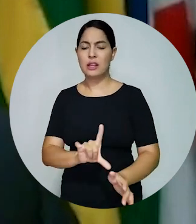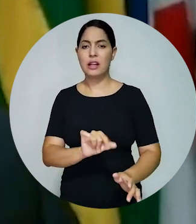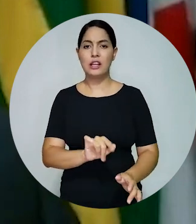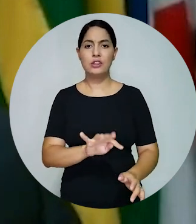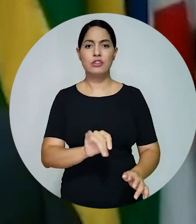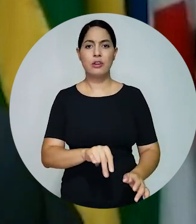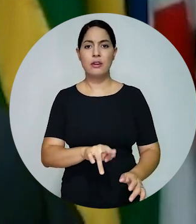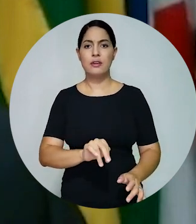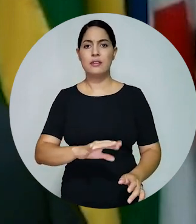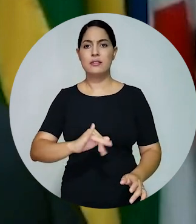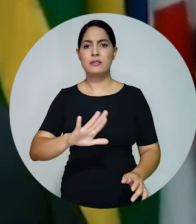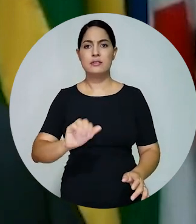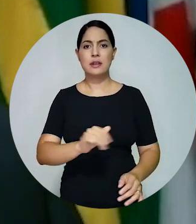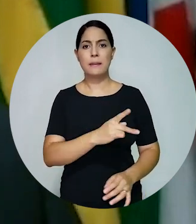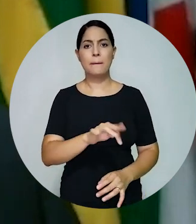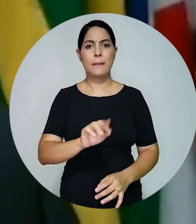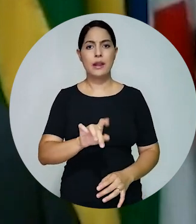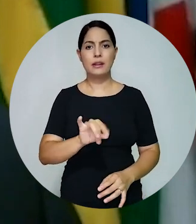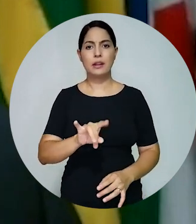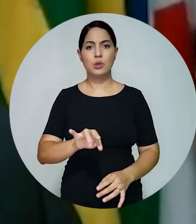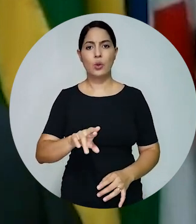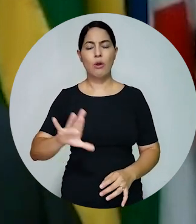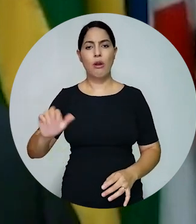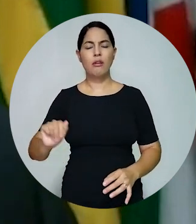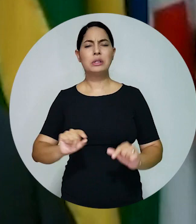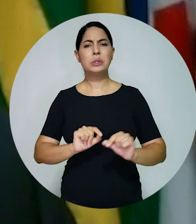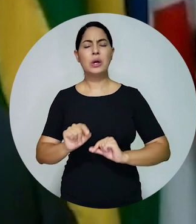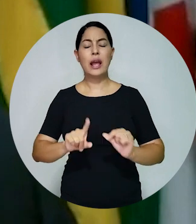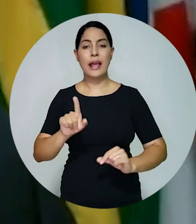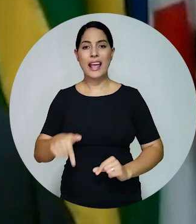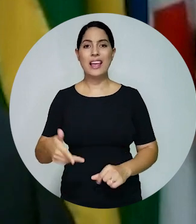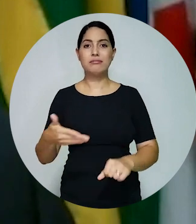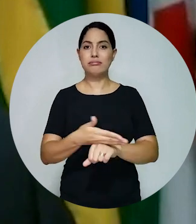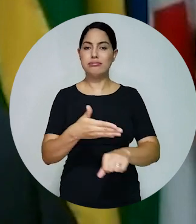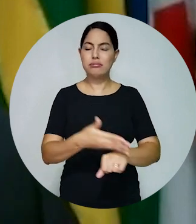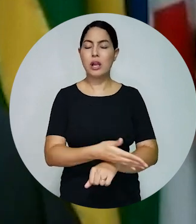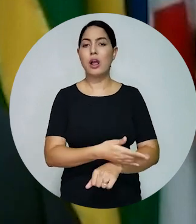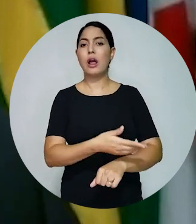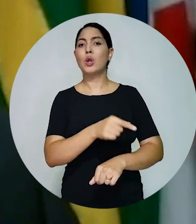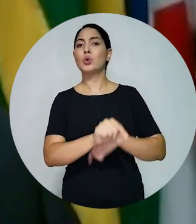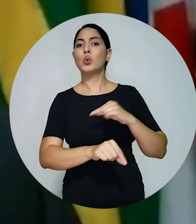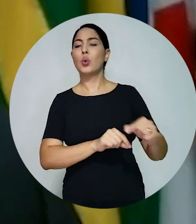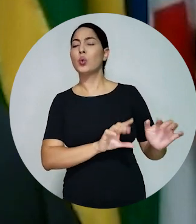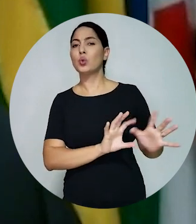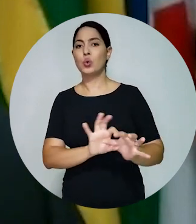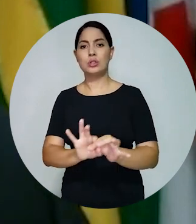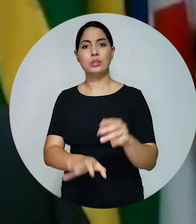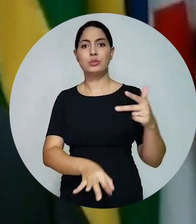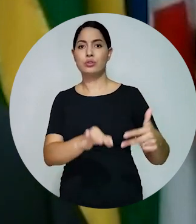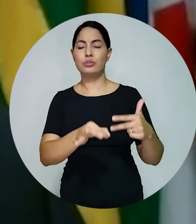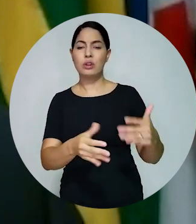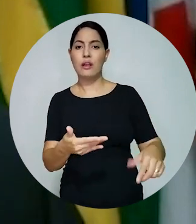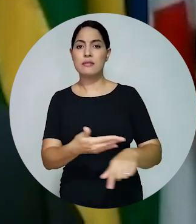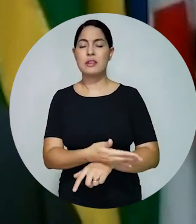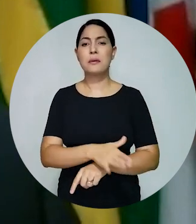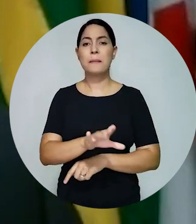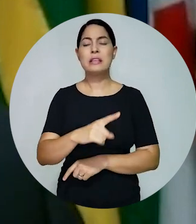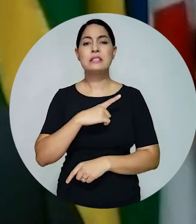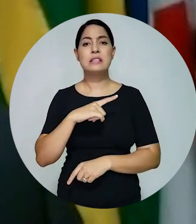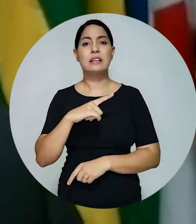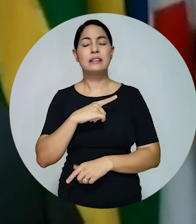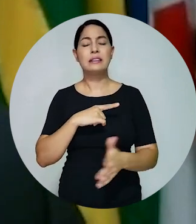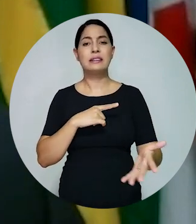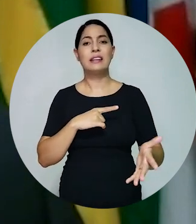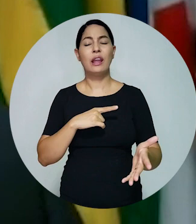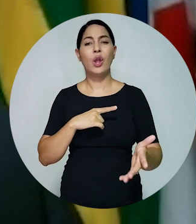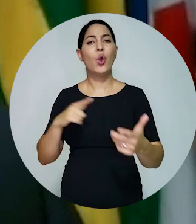litigância predatória. O que identificamos ao longo dos trabalhos também foi o fato